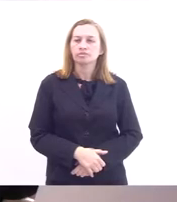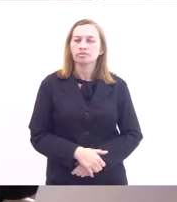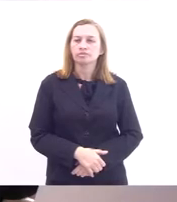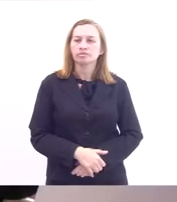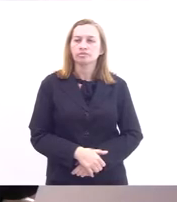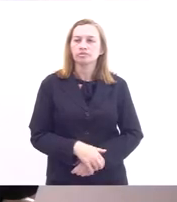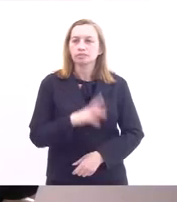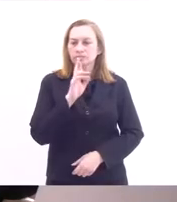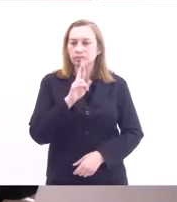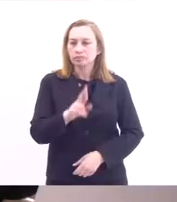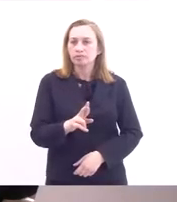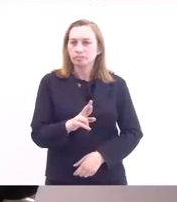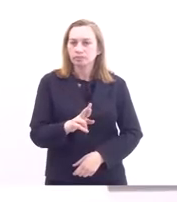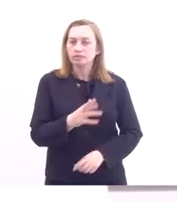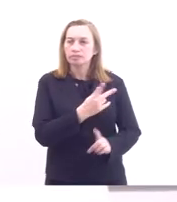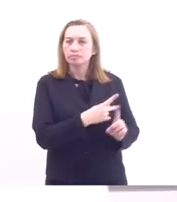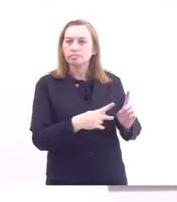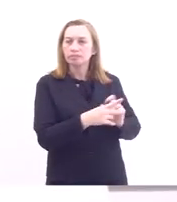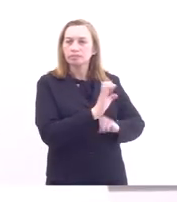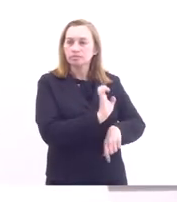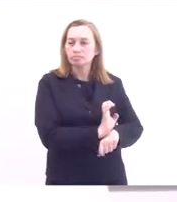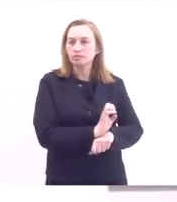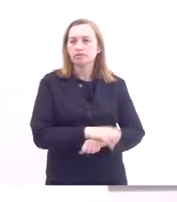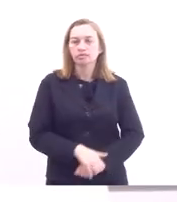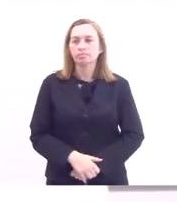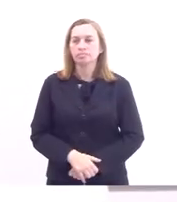O resultado previdenciário do Estado